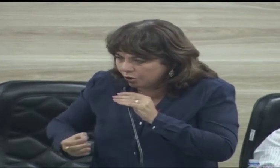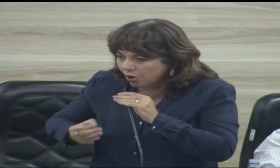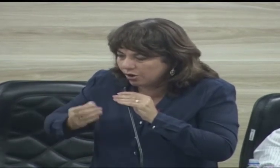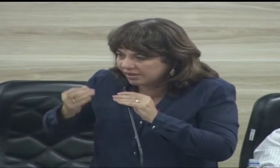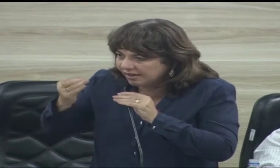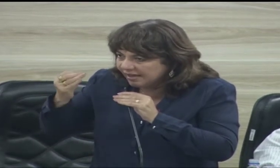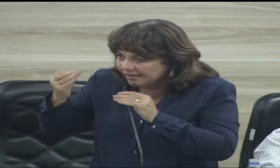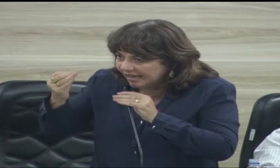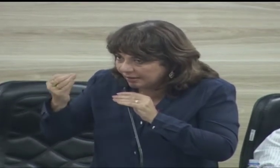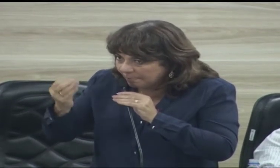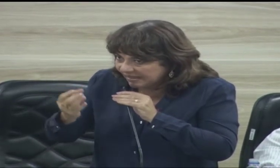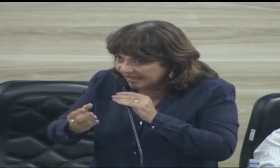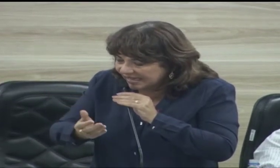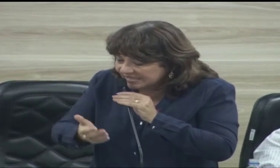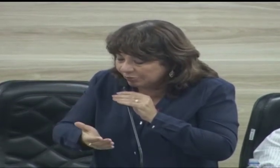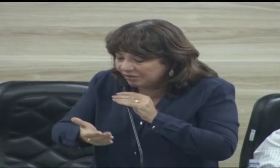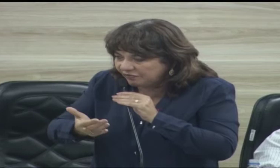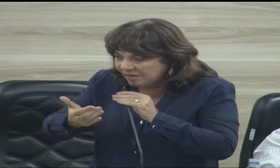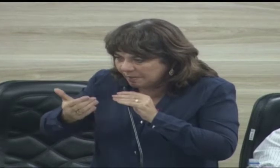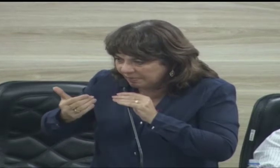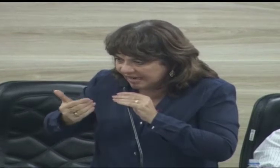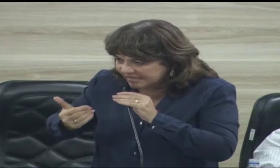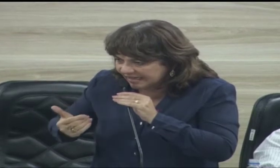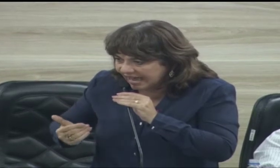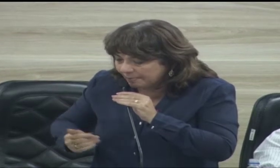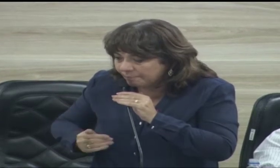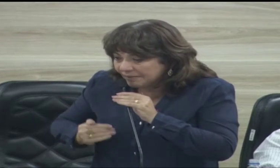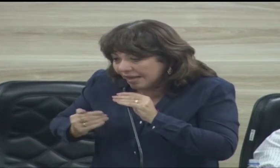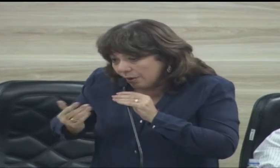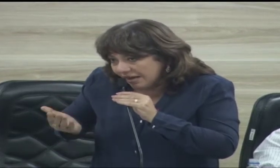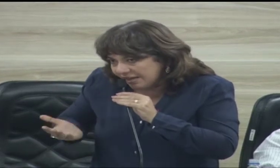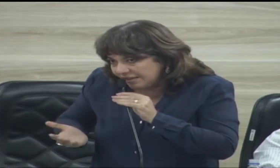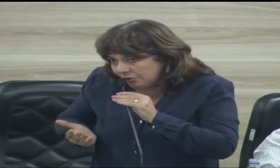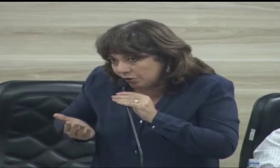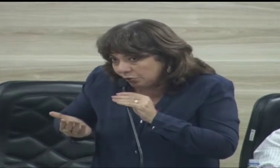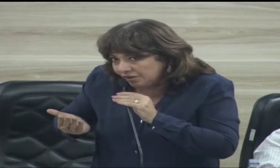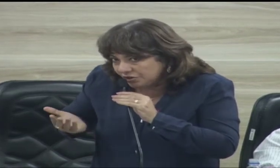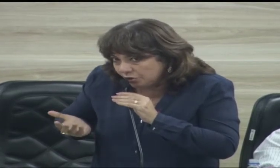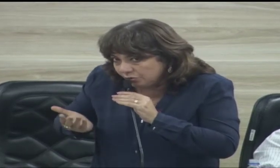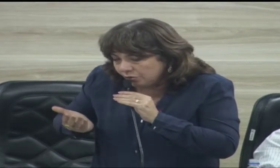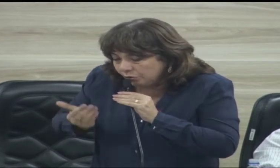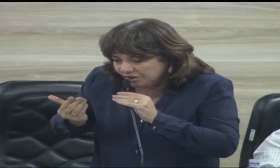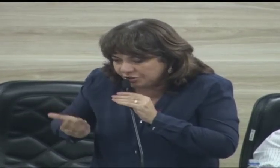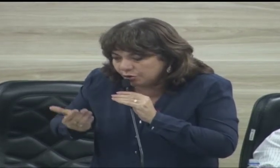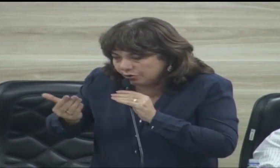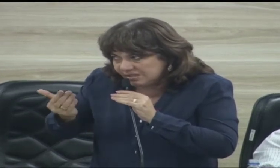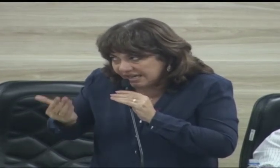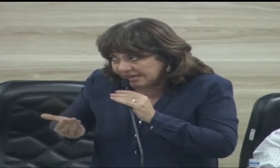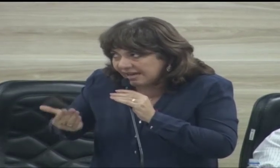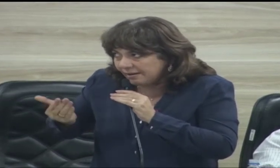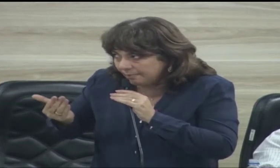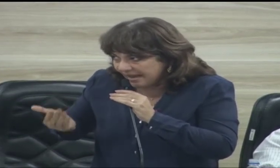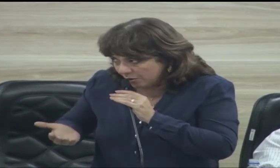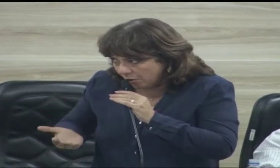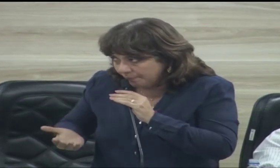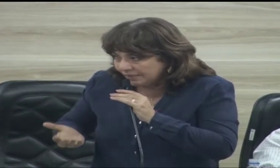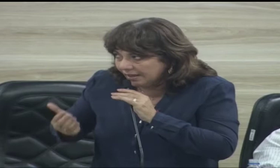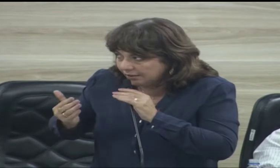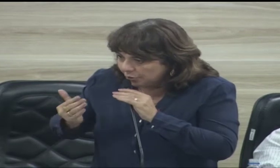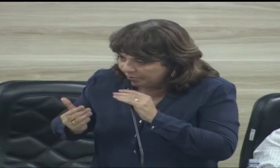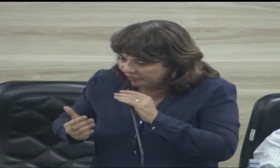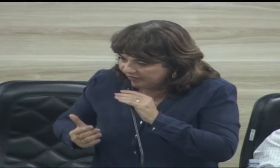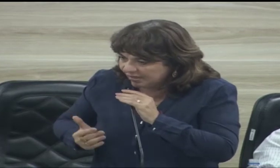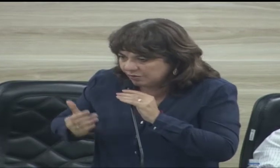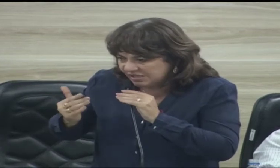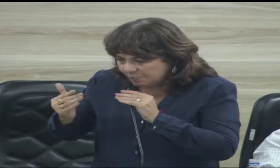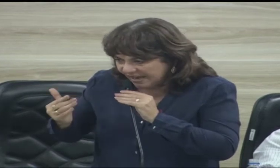de estoque, da medicação de vir para Piracicaba, eu acredito que o transtorno seria maior. Então,